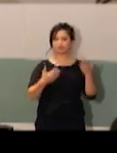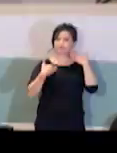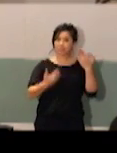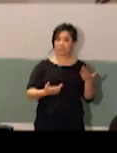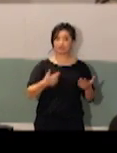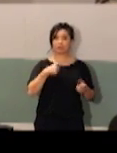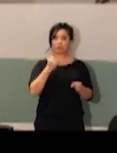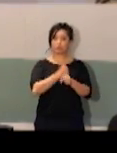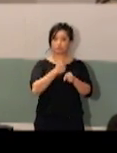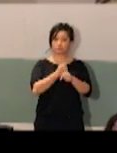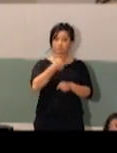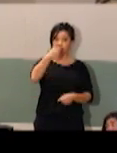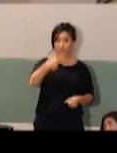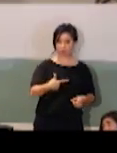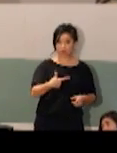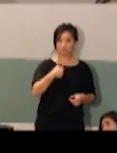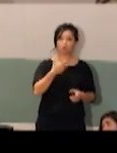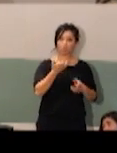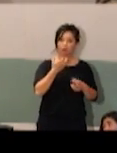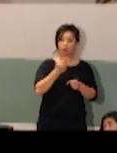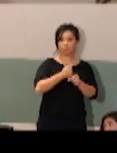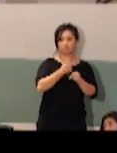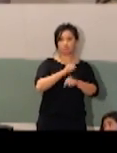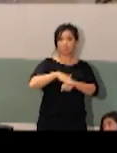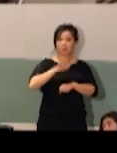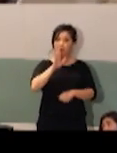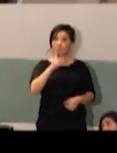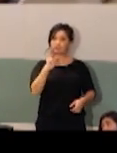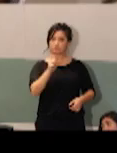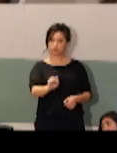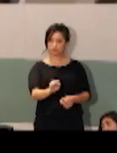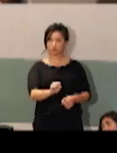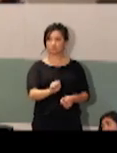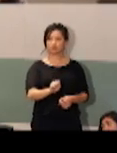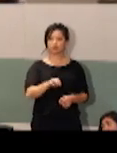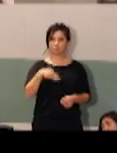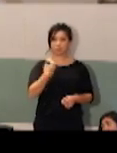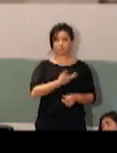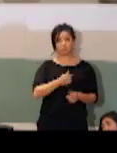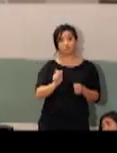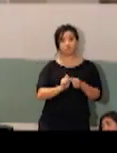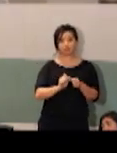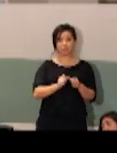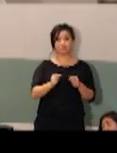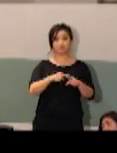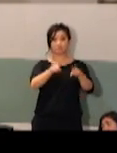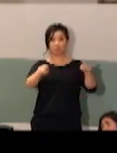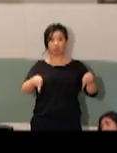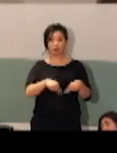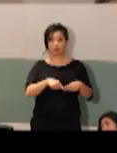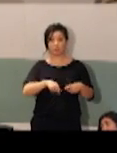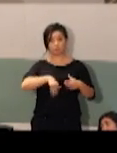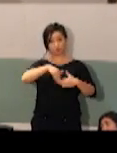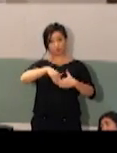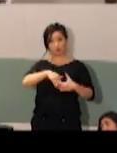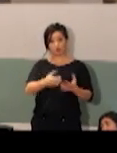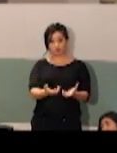12, quero construir mais 18. Fizemos 30 campos de grama sintética, vou fazer mais